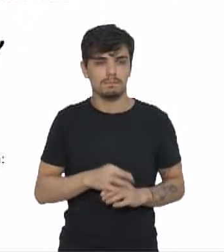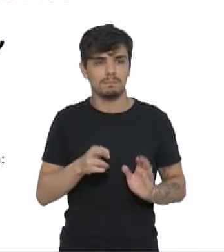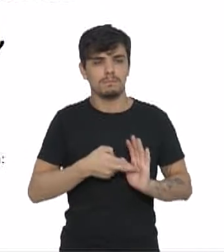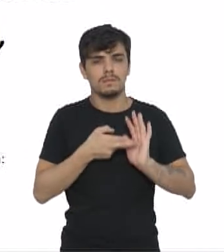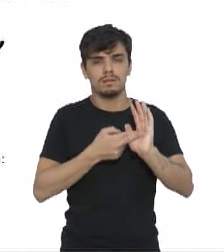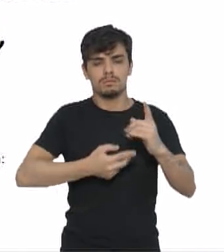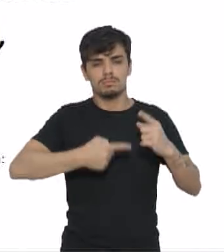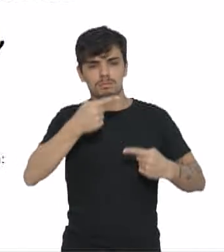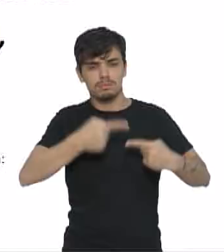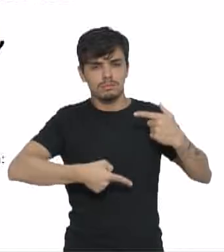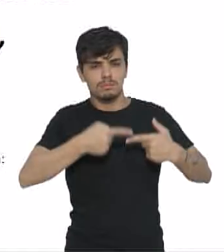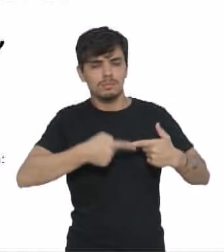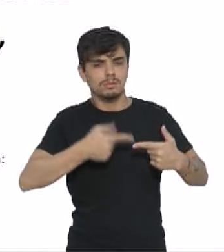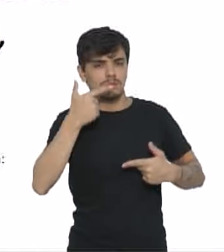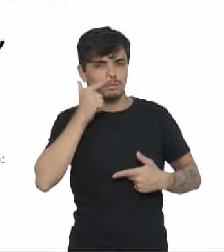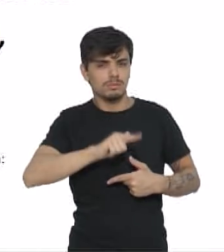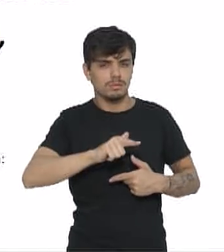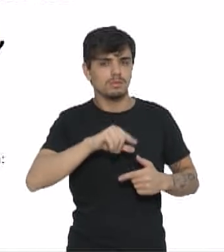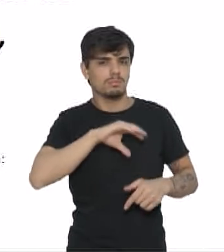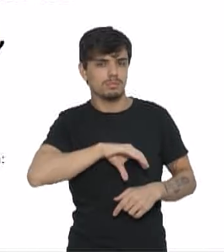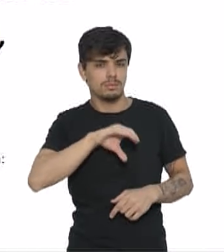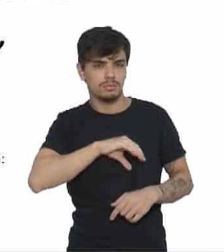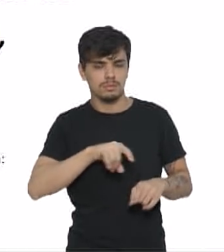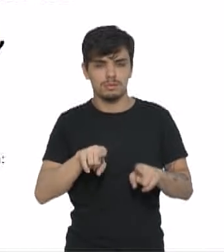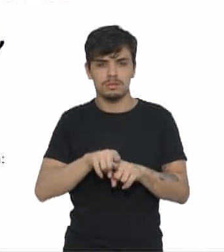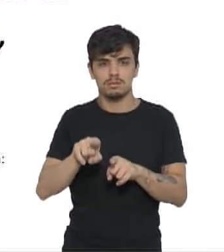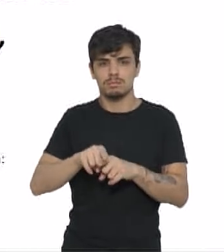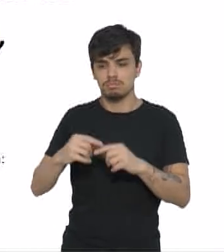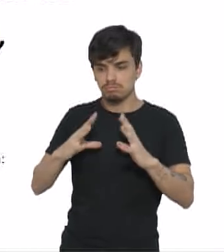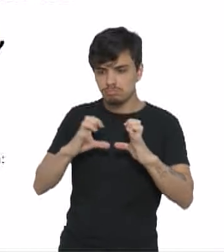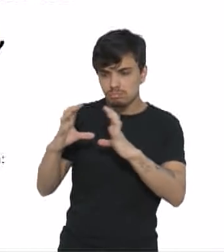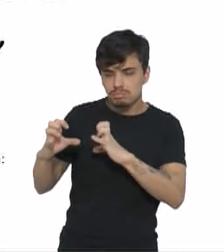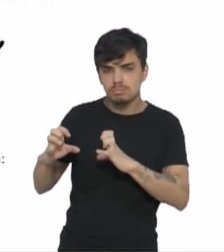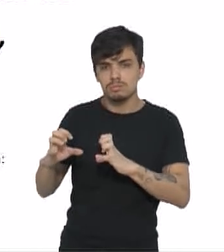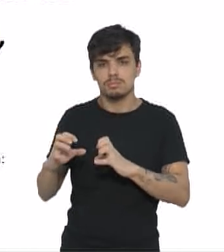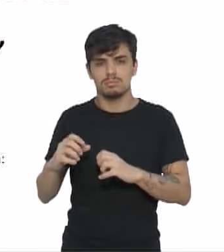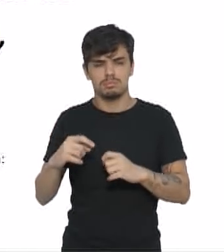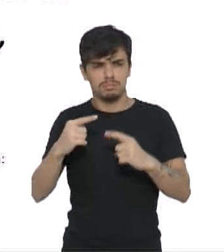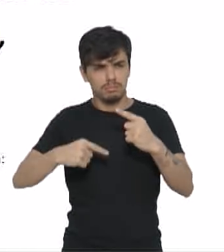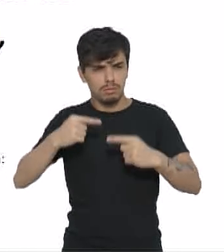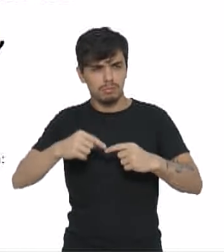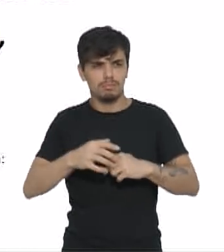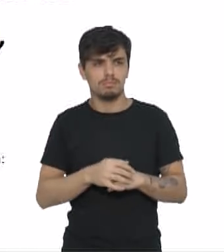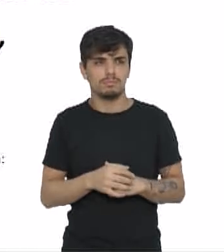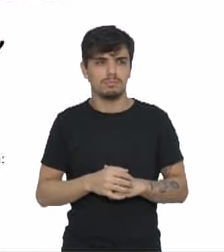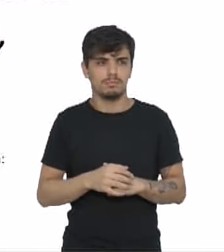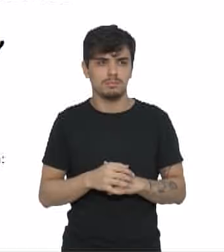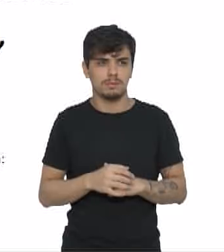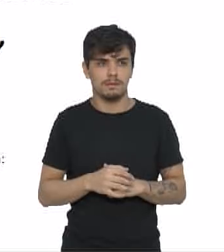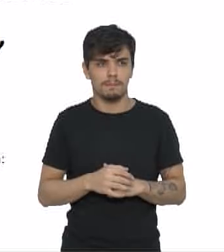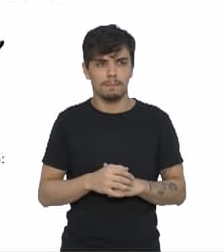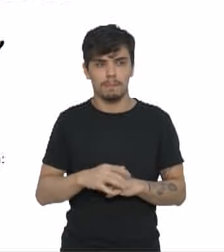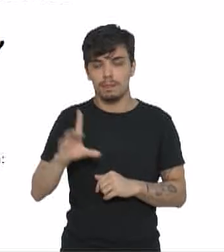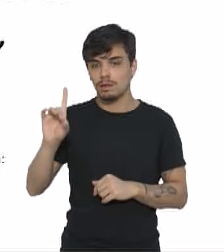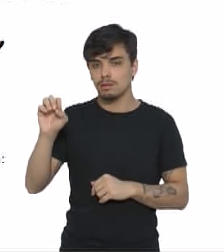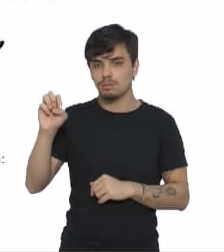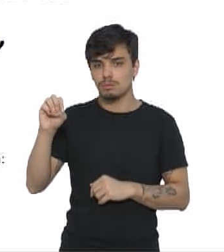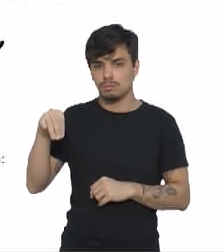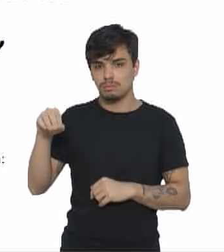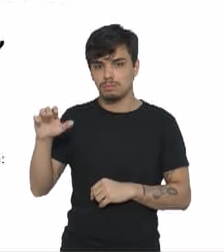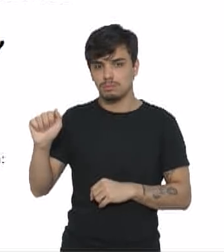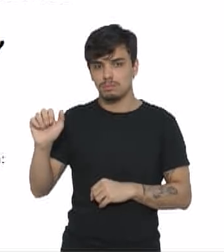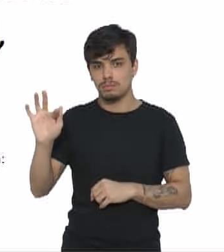Representação das guerras de reconquista portuguesa, Batalha de Ourique, tropas de Dom Afonso contra os árabes, nós vimos de Dom Afonso, primeiro